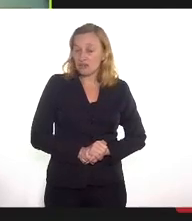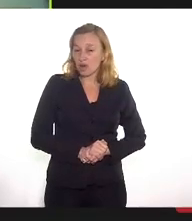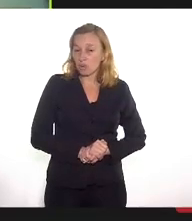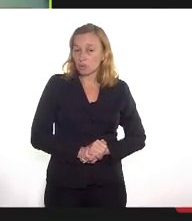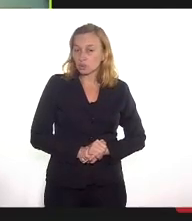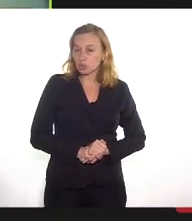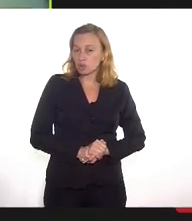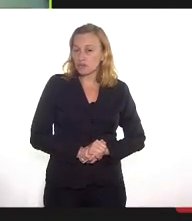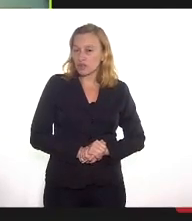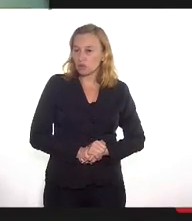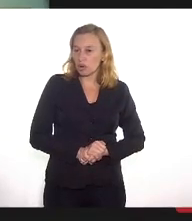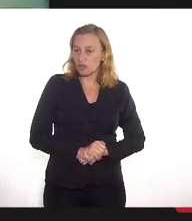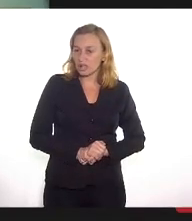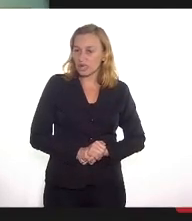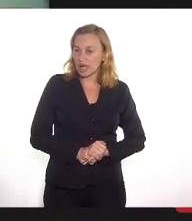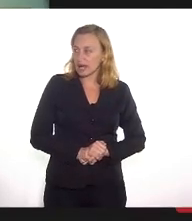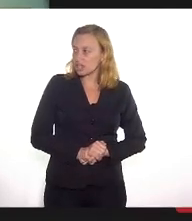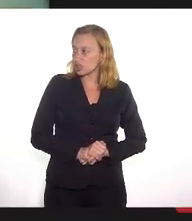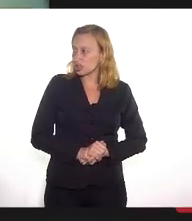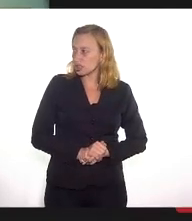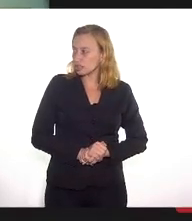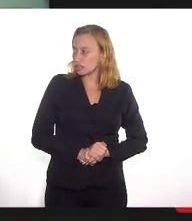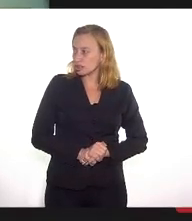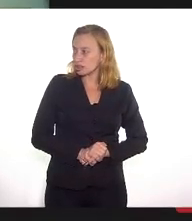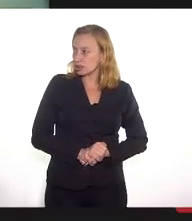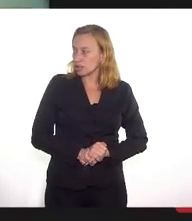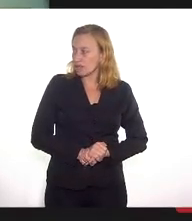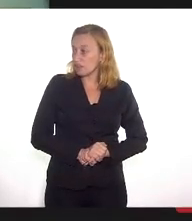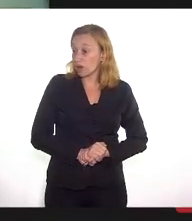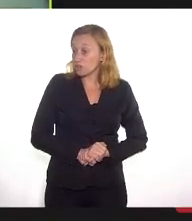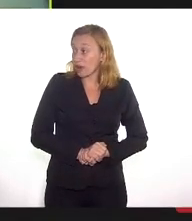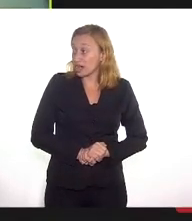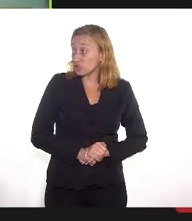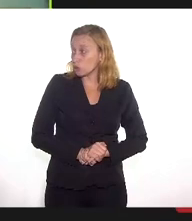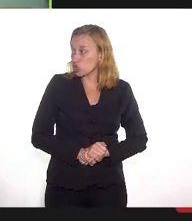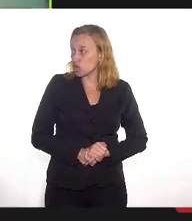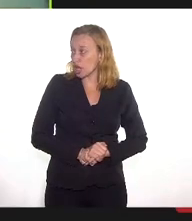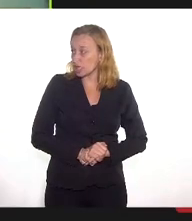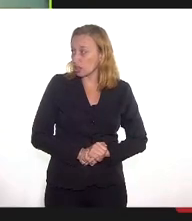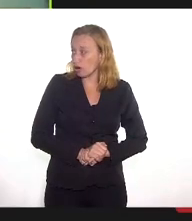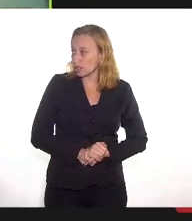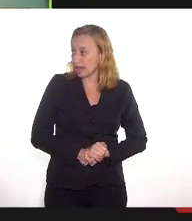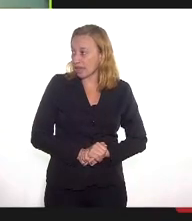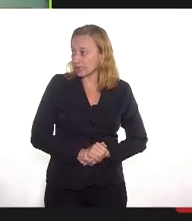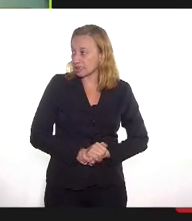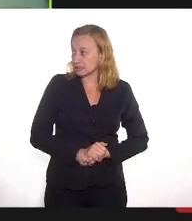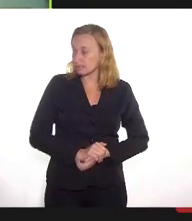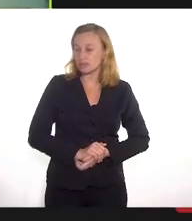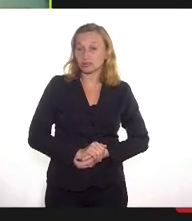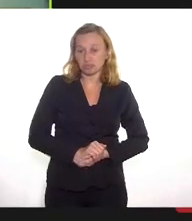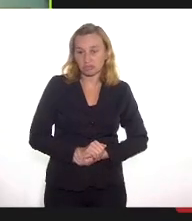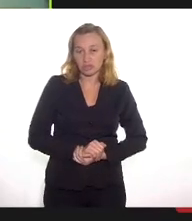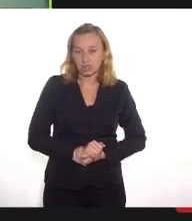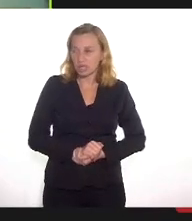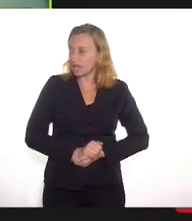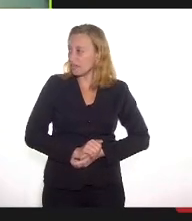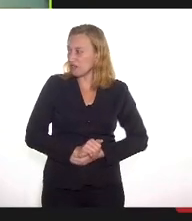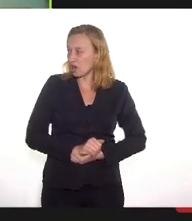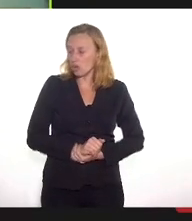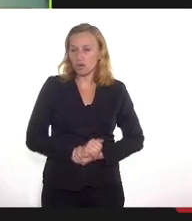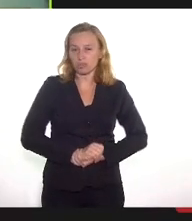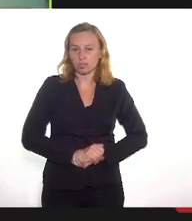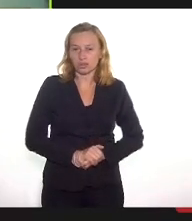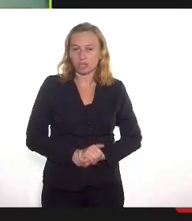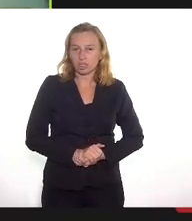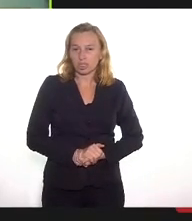aí e ele caiu quando a gente faz contato eu queria Então passar para